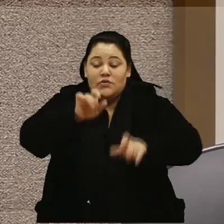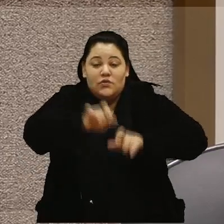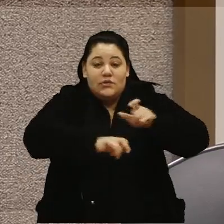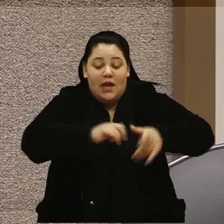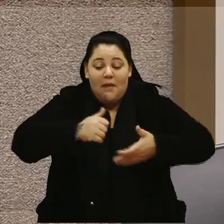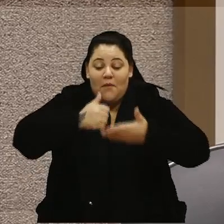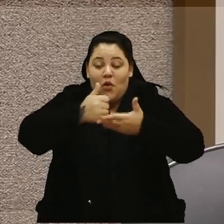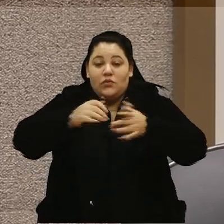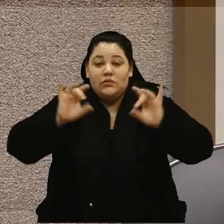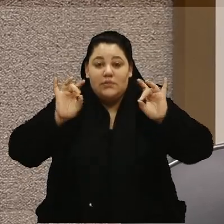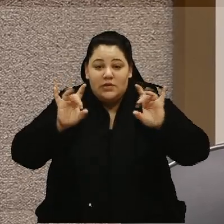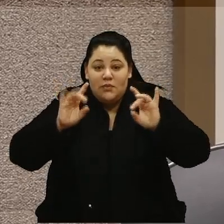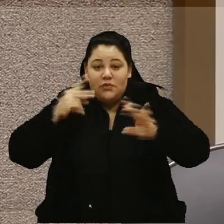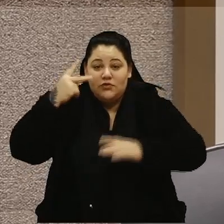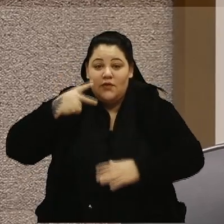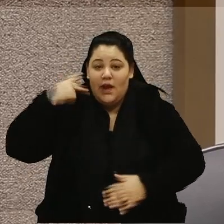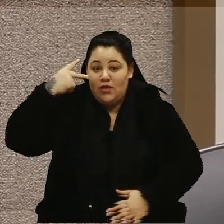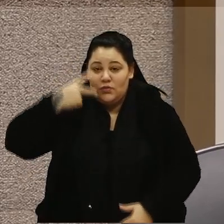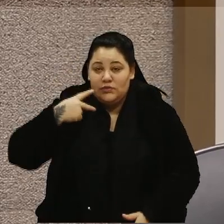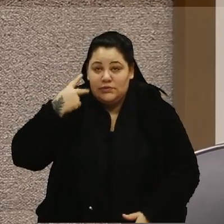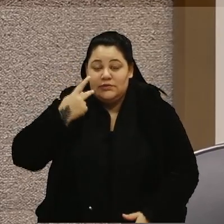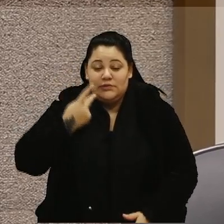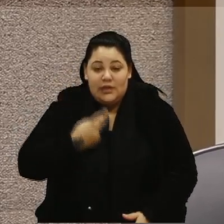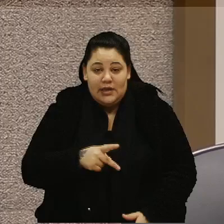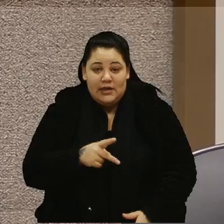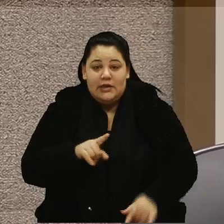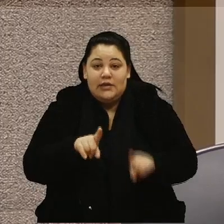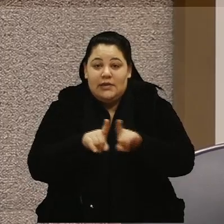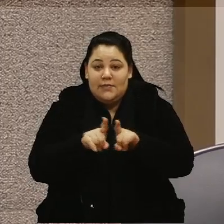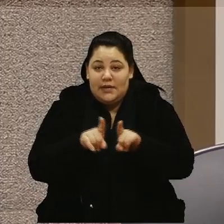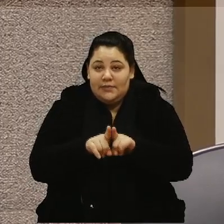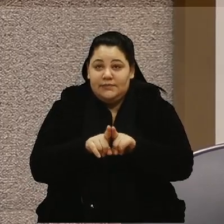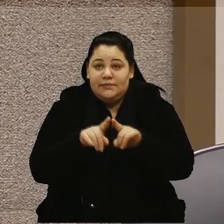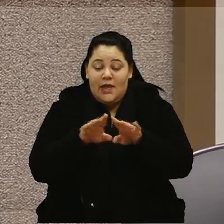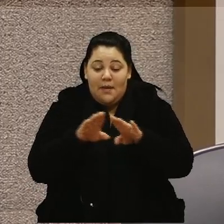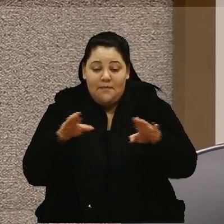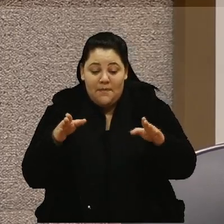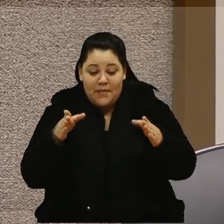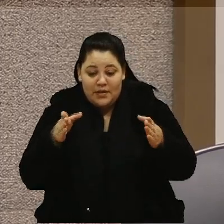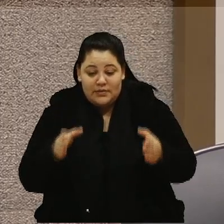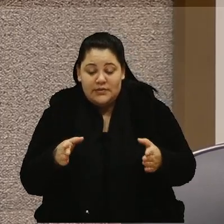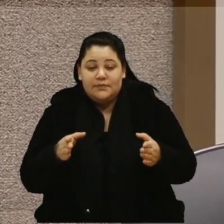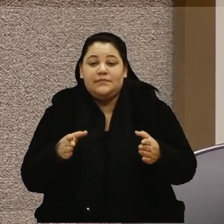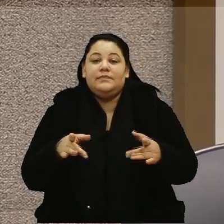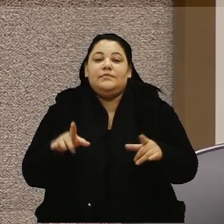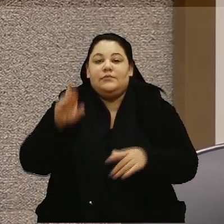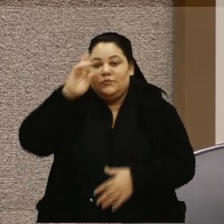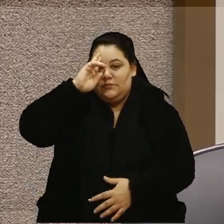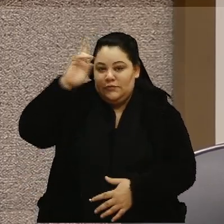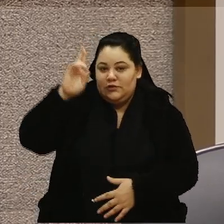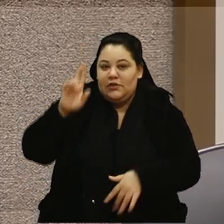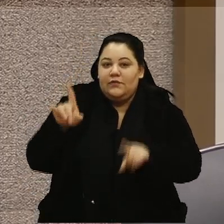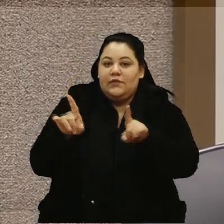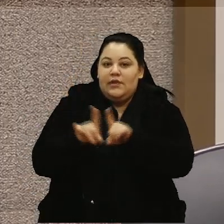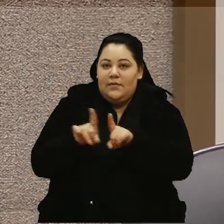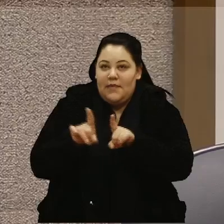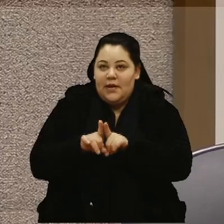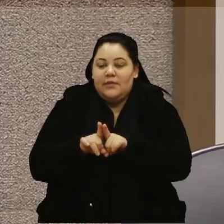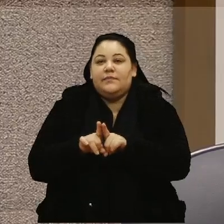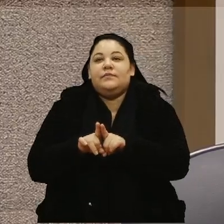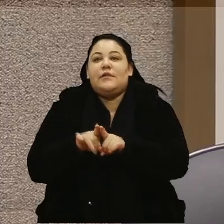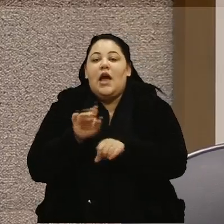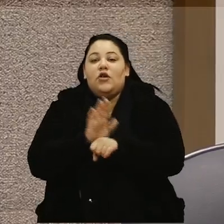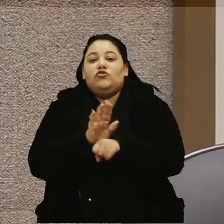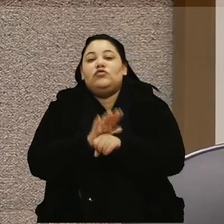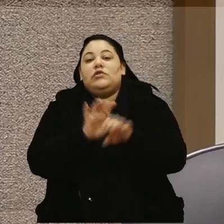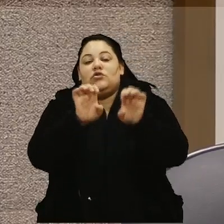especialmente vereadores dessa casa, a mesa diretora, no sentido de ajudarmos na infraestrutura da eleição,